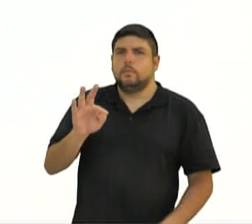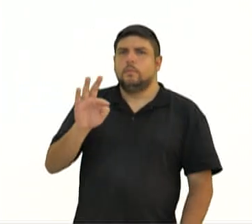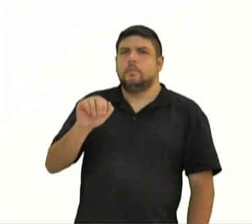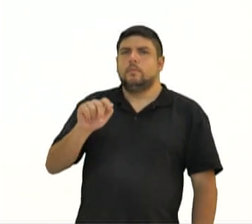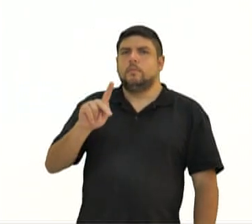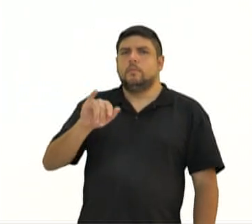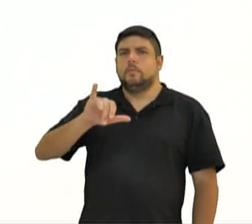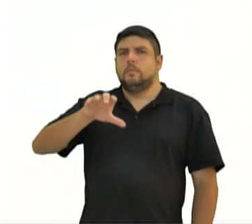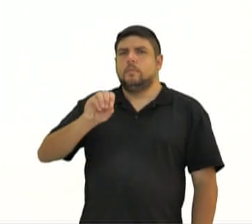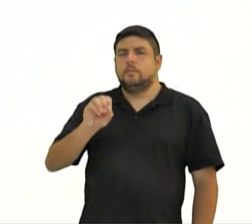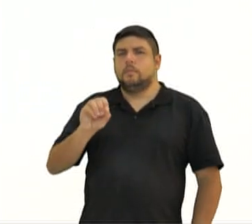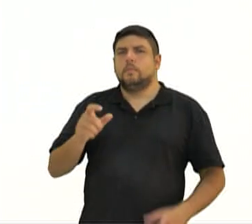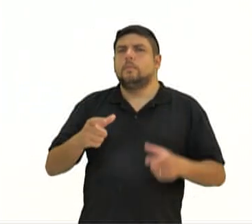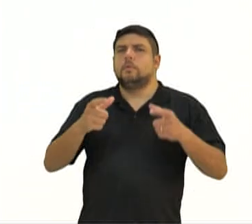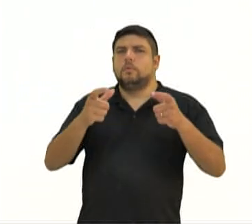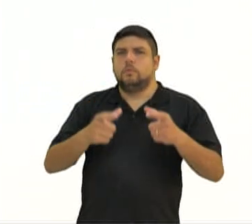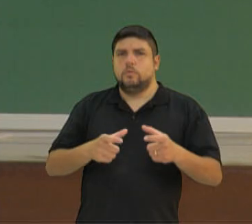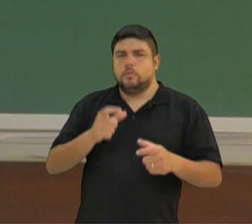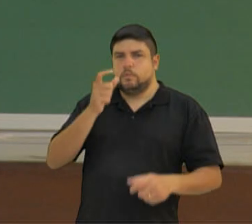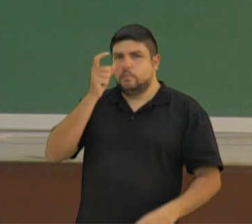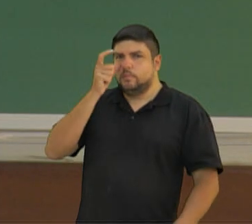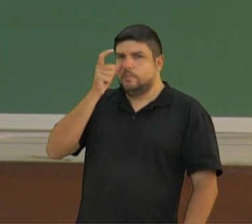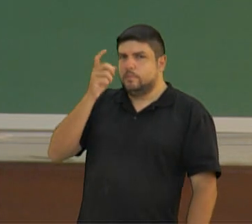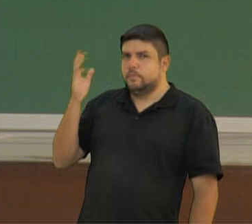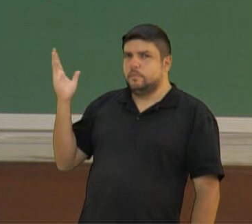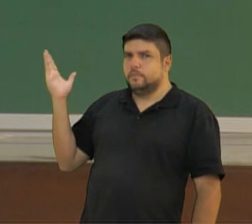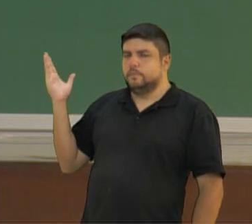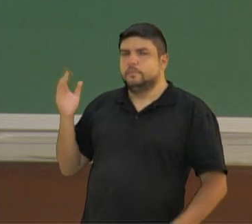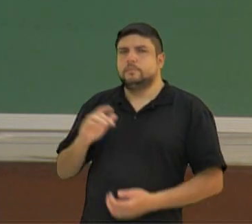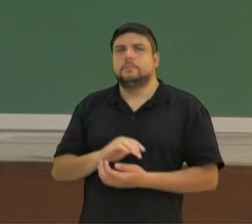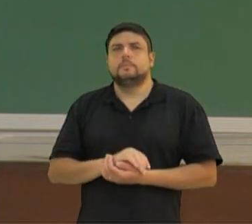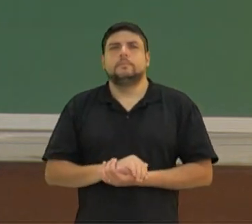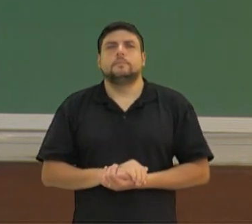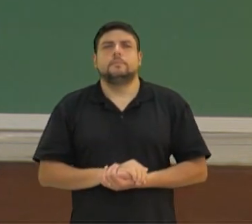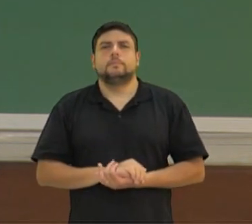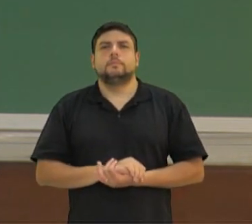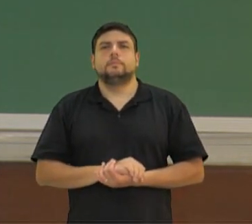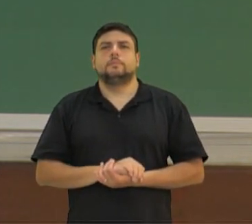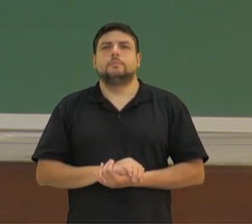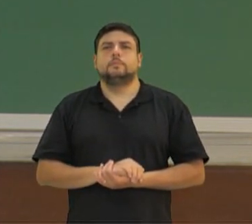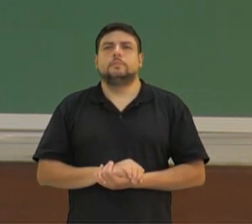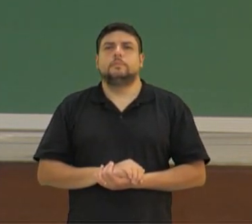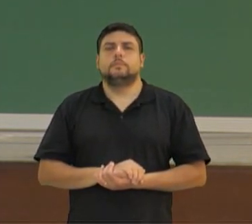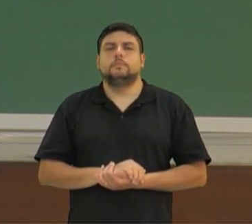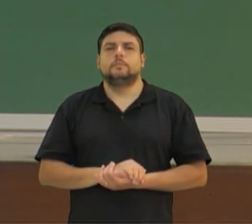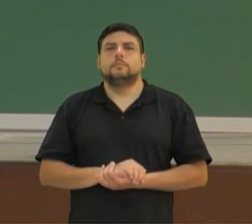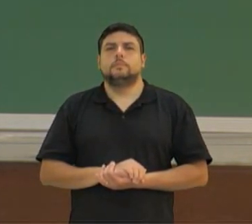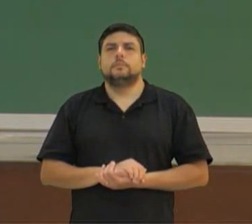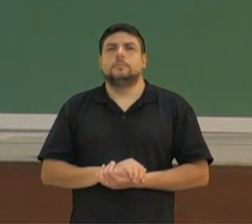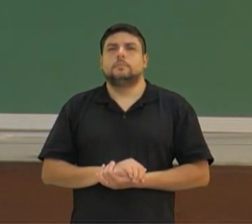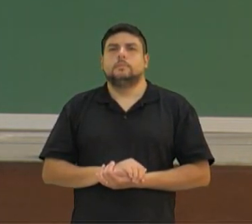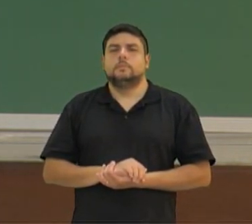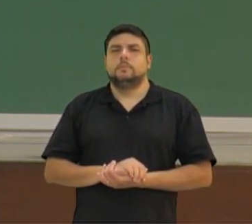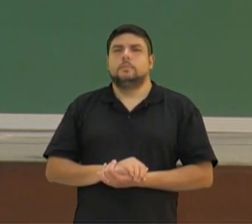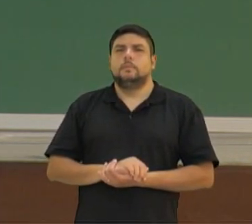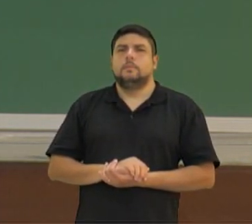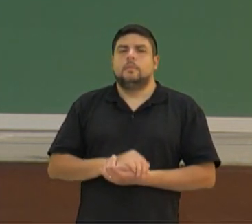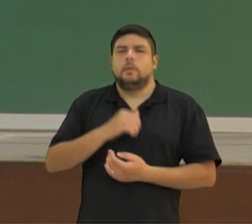ó, né? Vocês podem observar que está nessa região. Segundo a arqueóloga